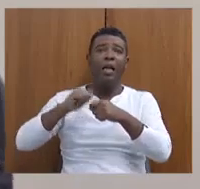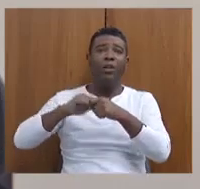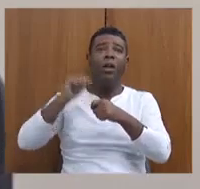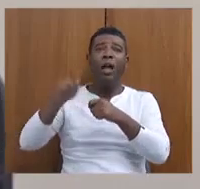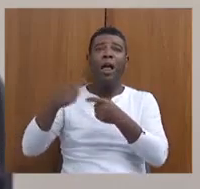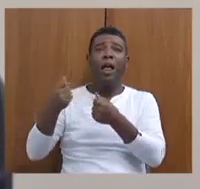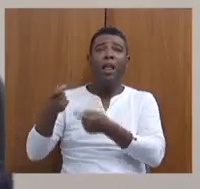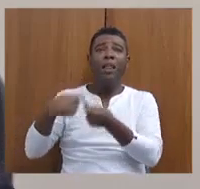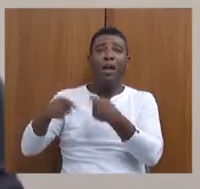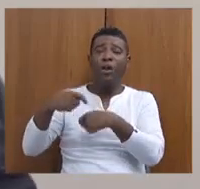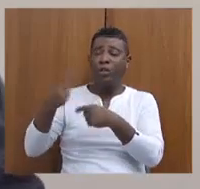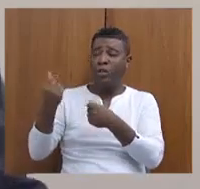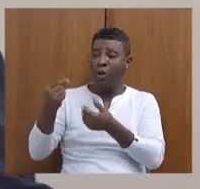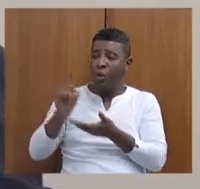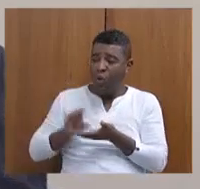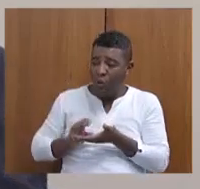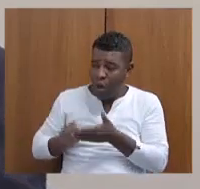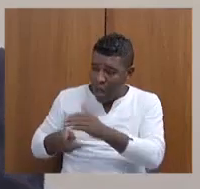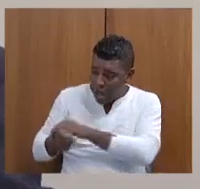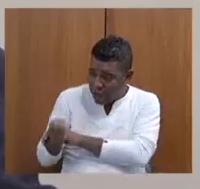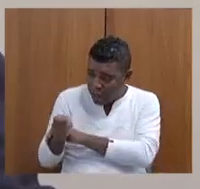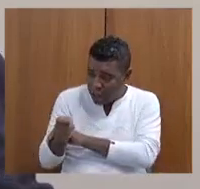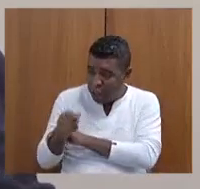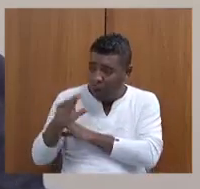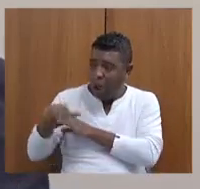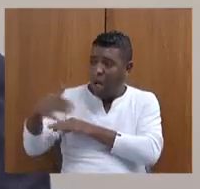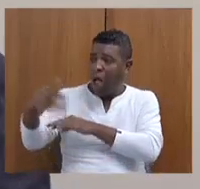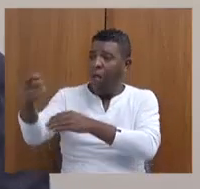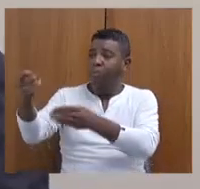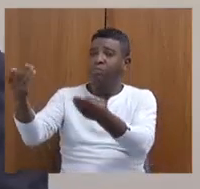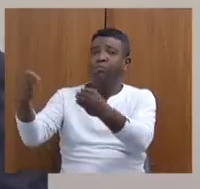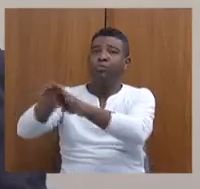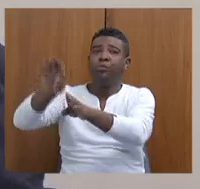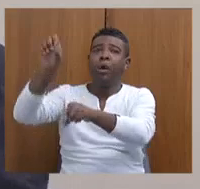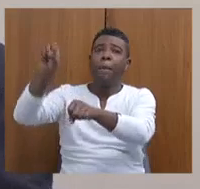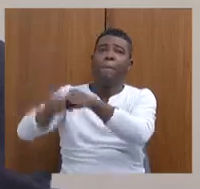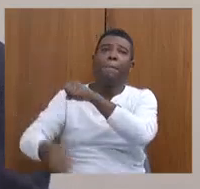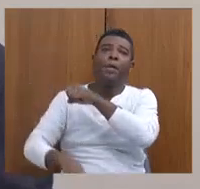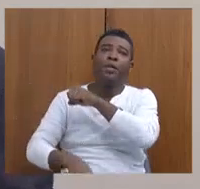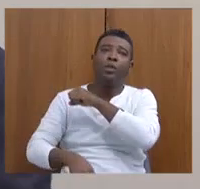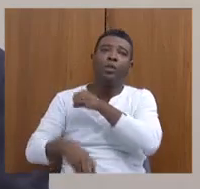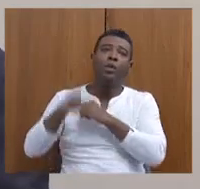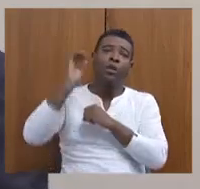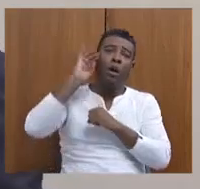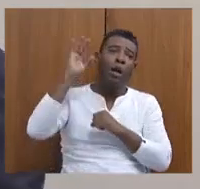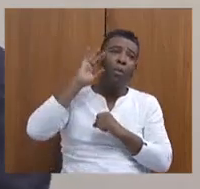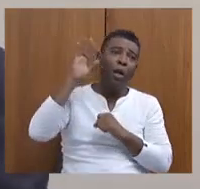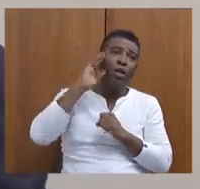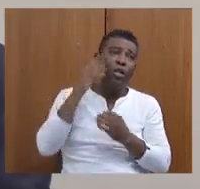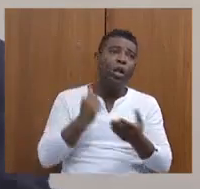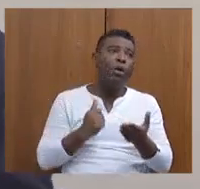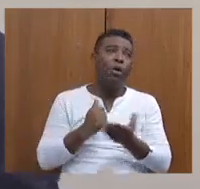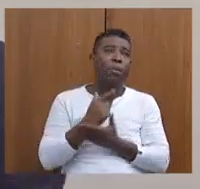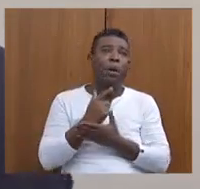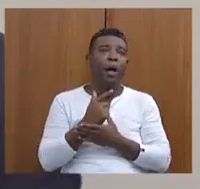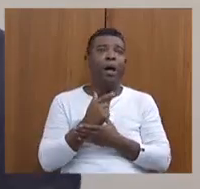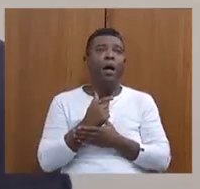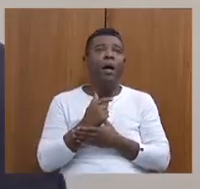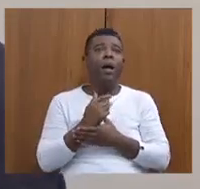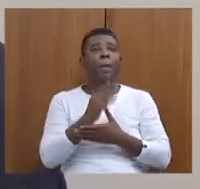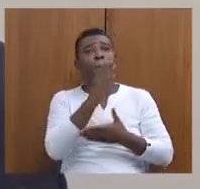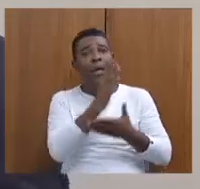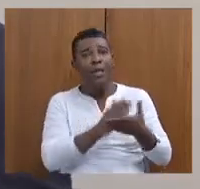que deram prejuízo a imagem Deputado Vitória comprar metade da empresa de energia do Rio de